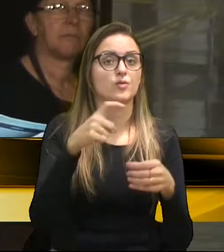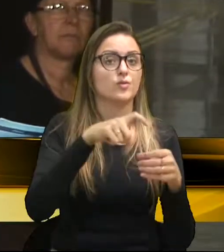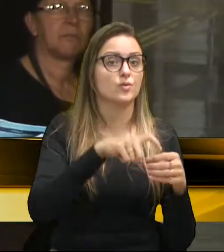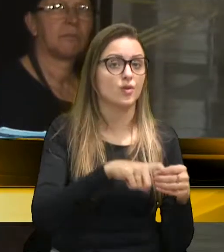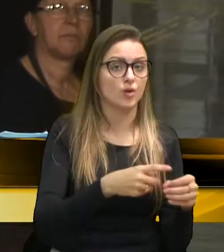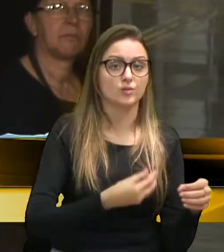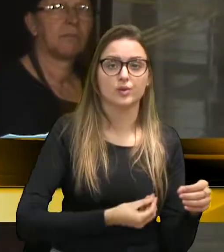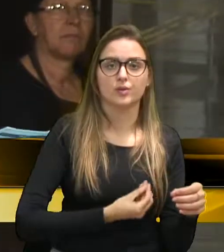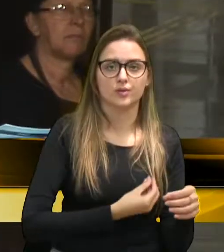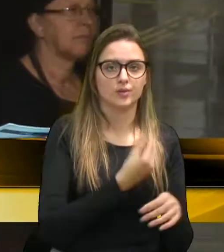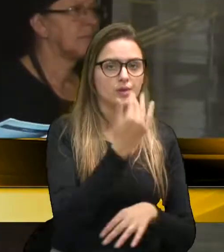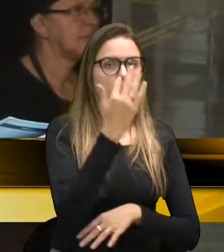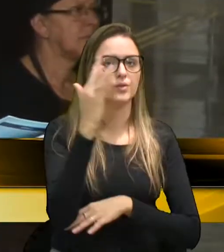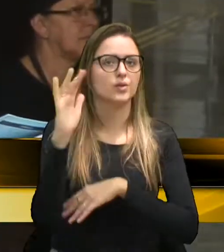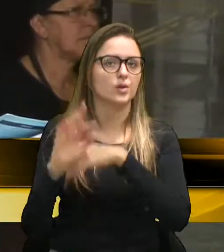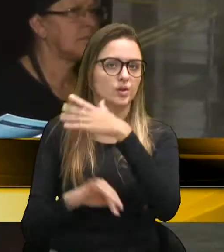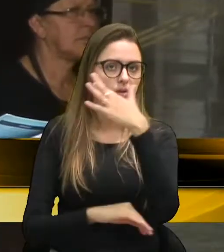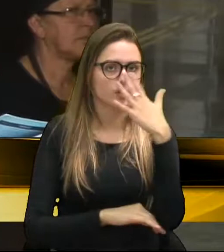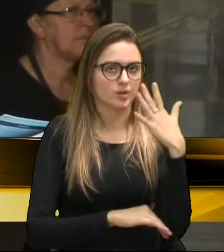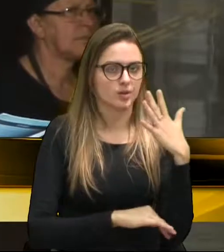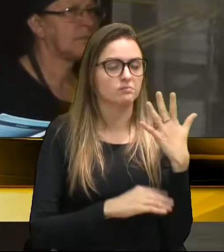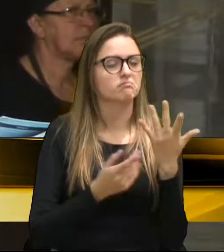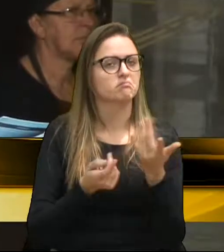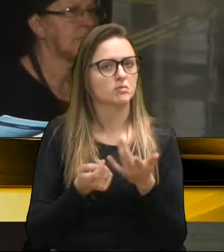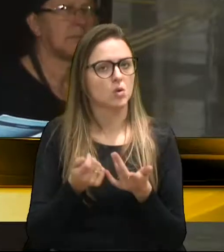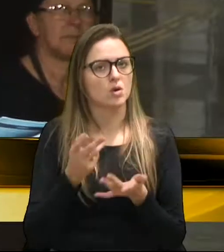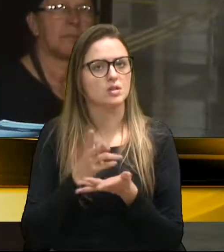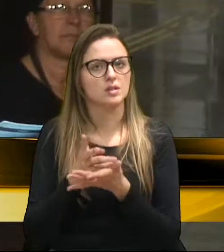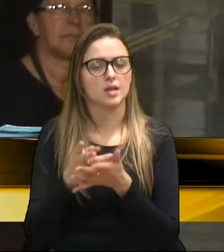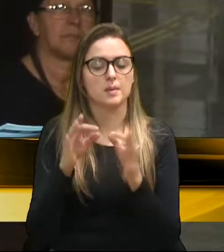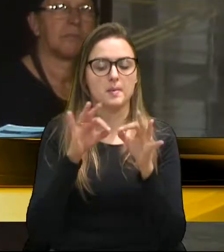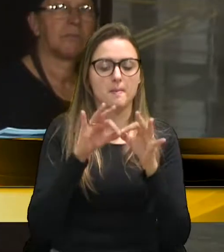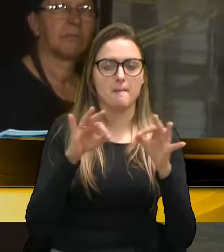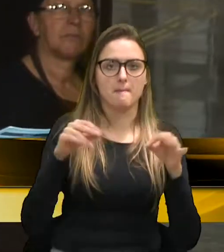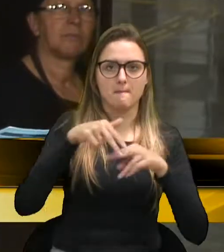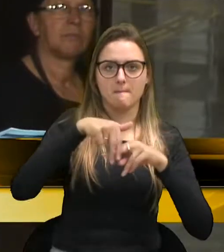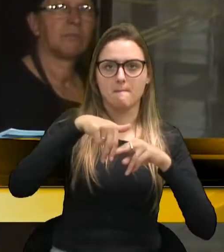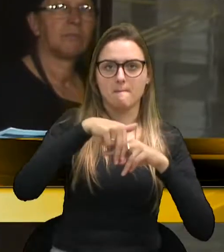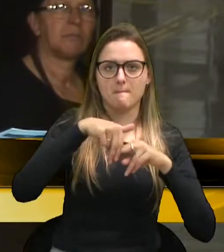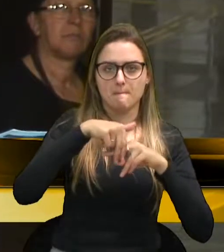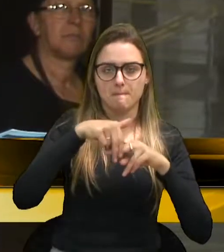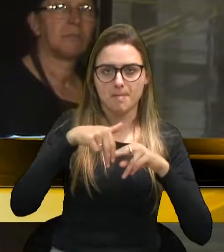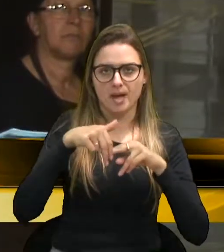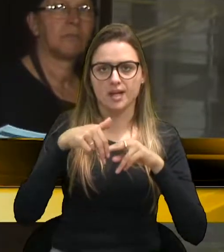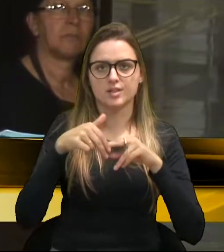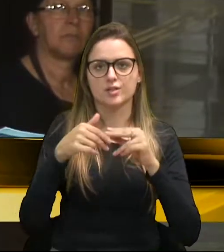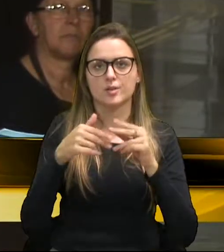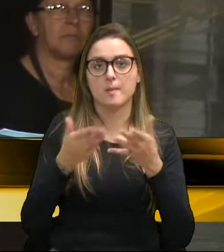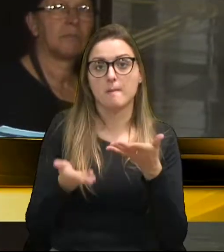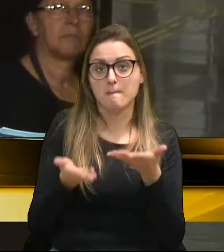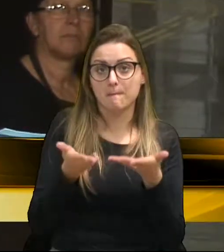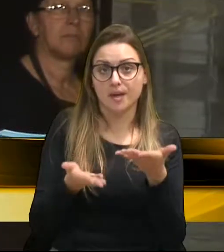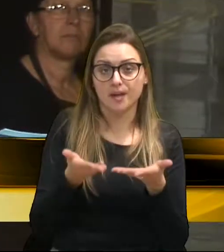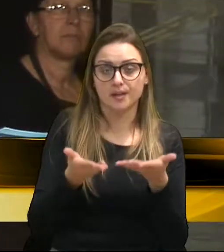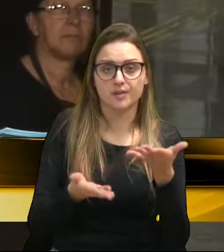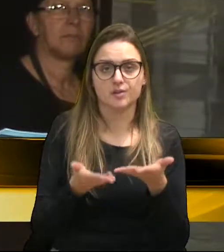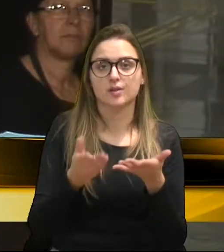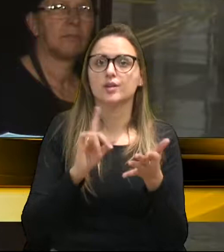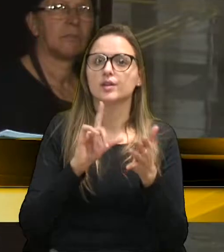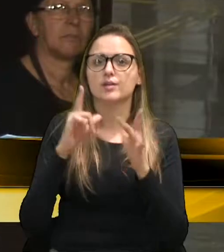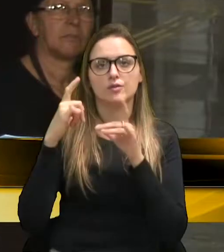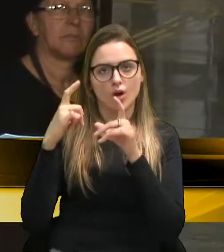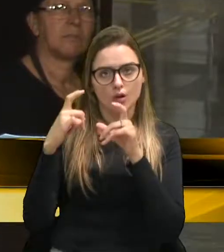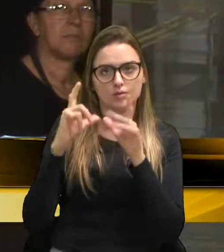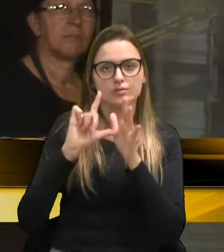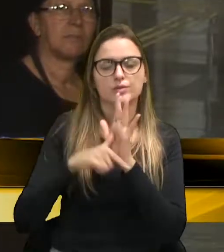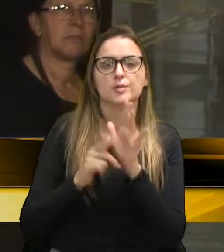natureza. Geralmente, os pescadores pesam, medem, fotografam o peixe antes de devolver à água. A devolução do peixe à